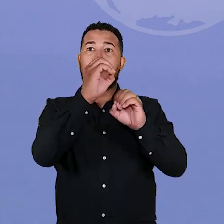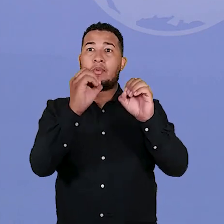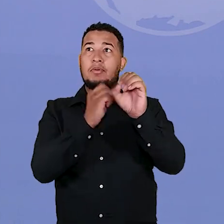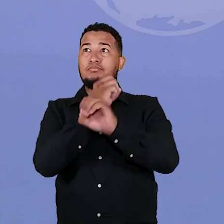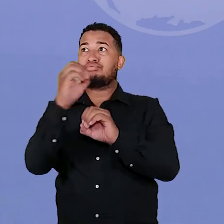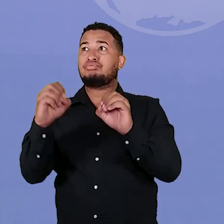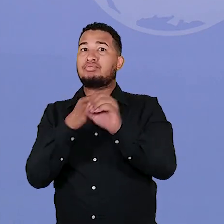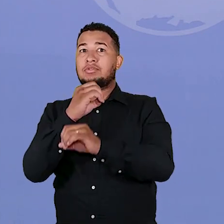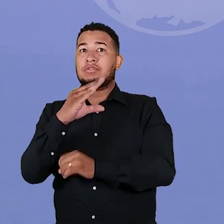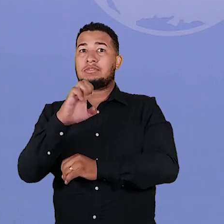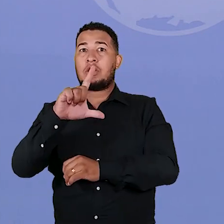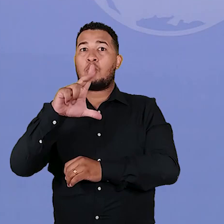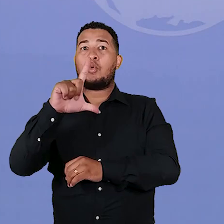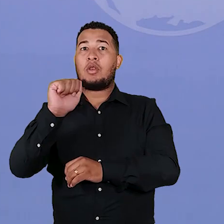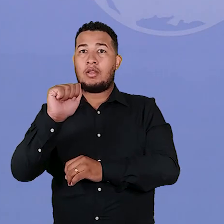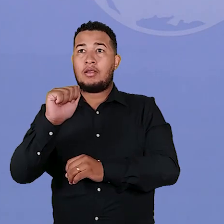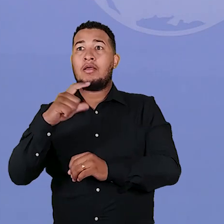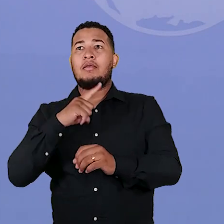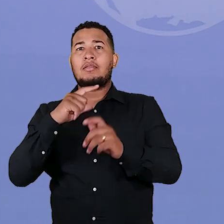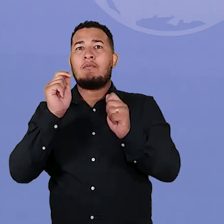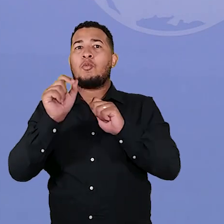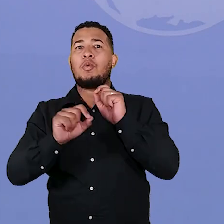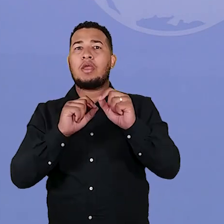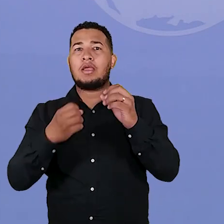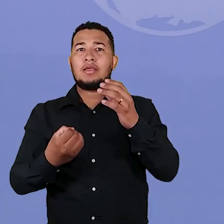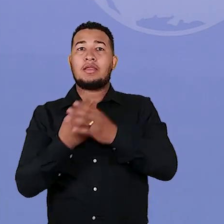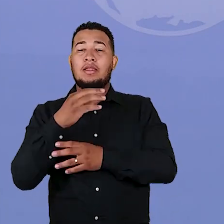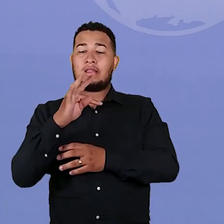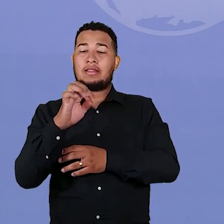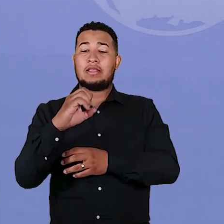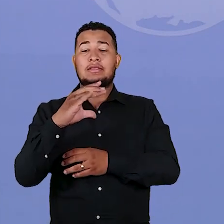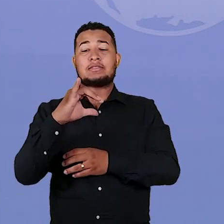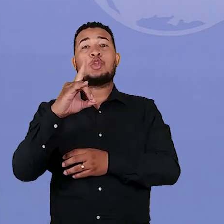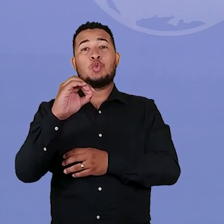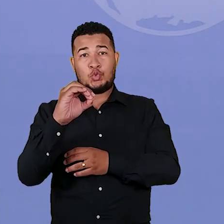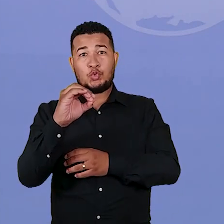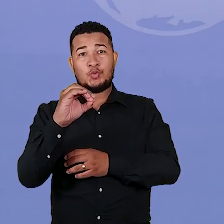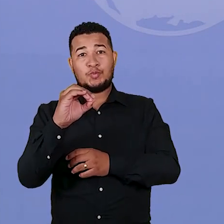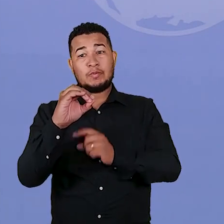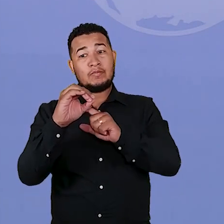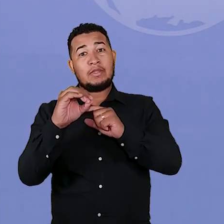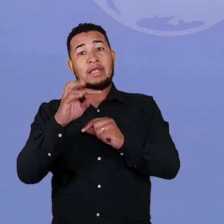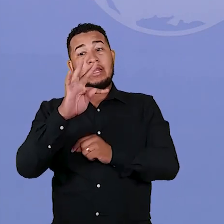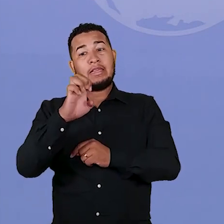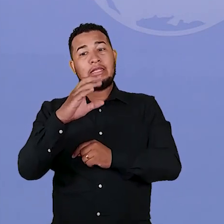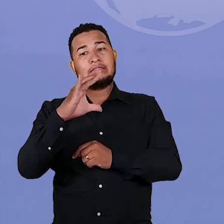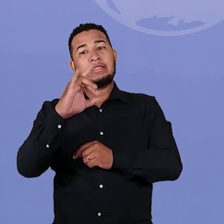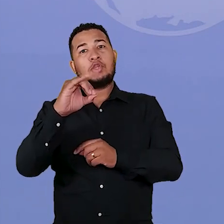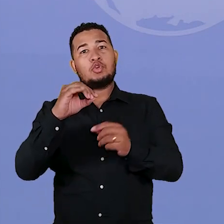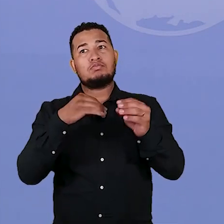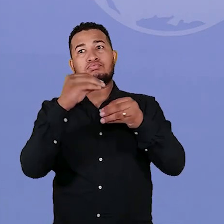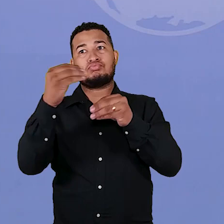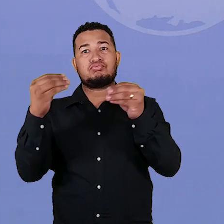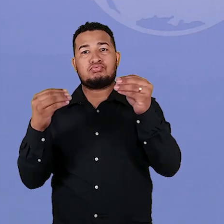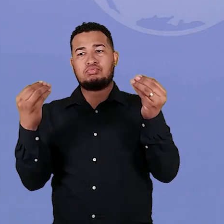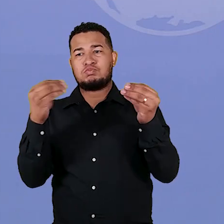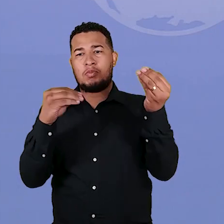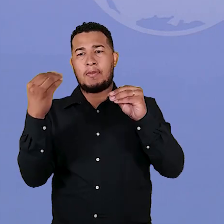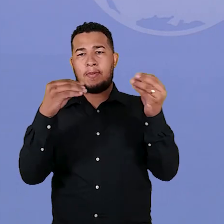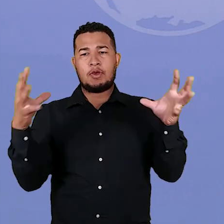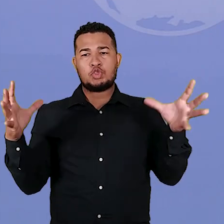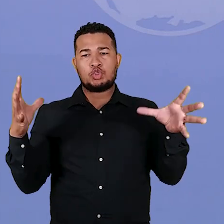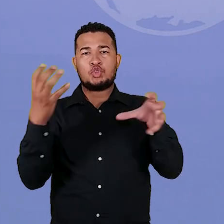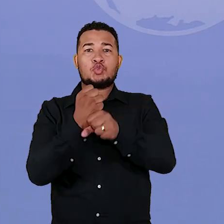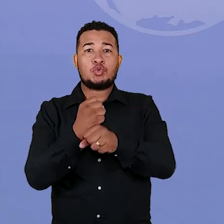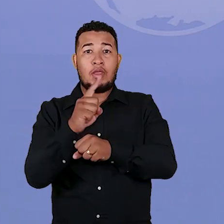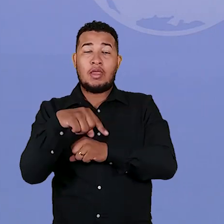células vai formar um tecido. Tecido epitelial, um tecido nervoso. Um conjunto de tecidos vai